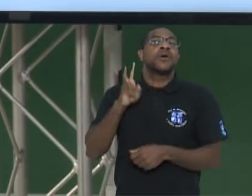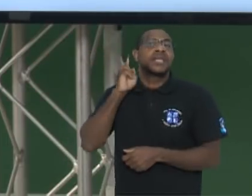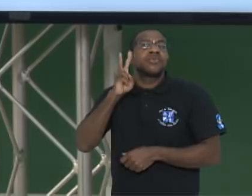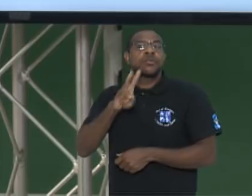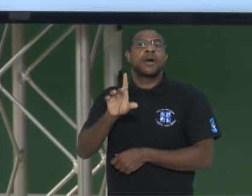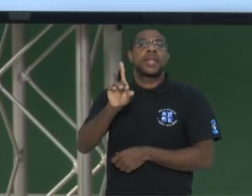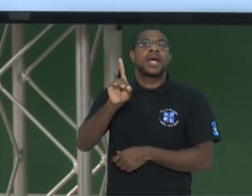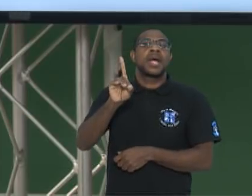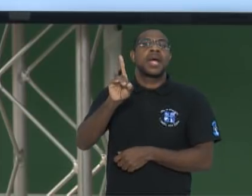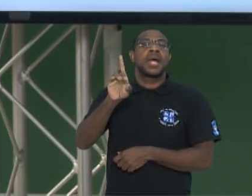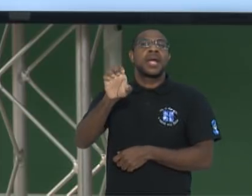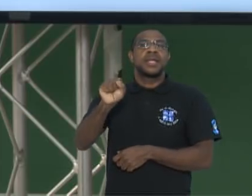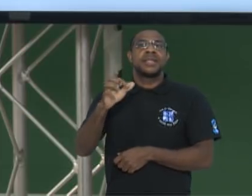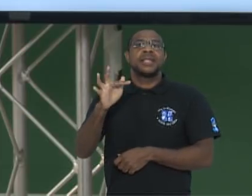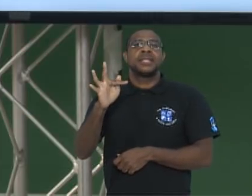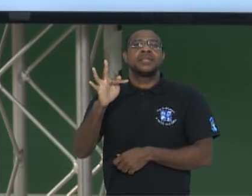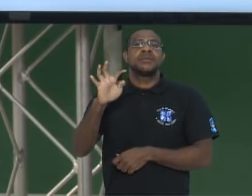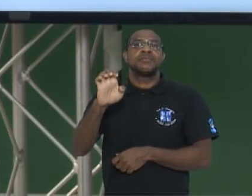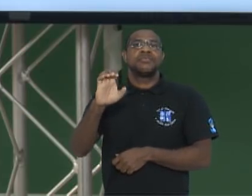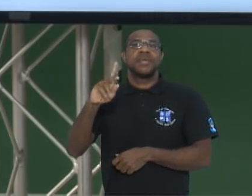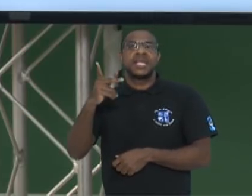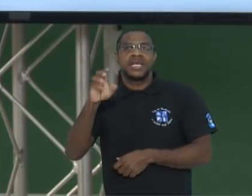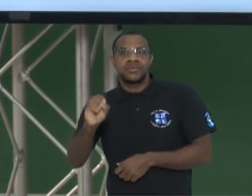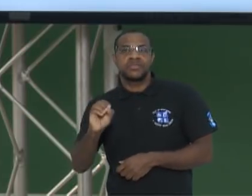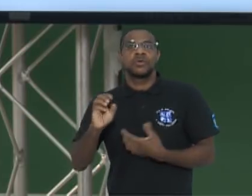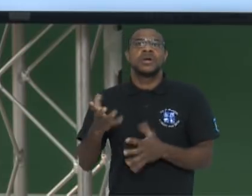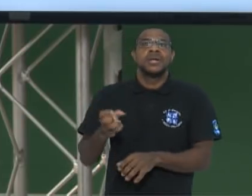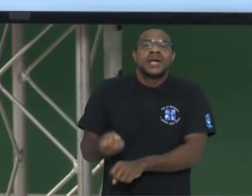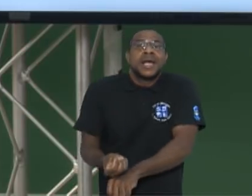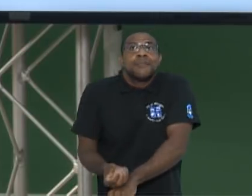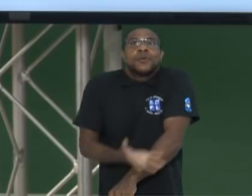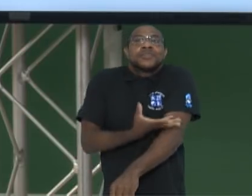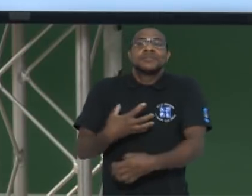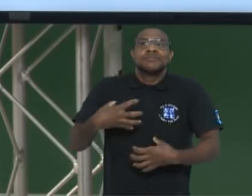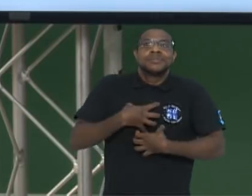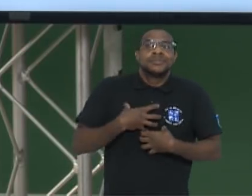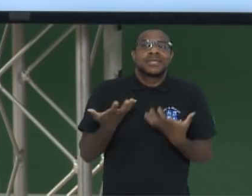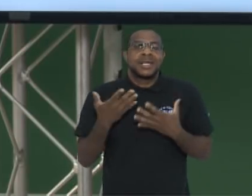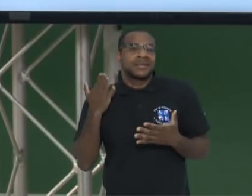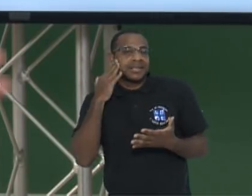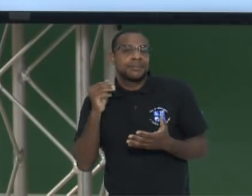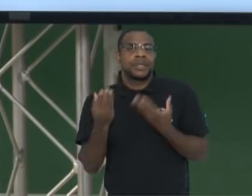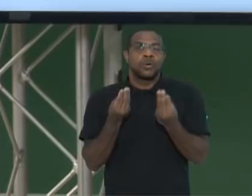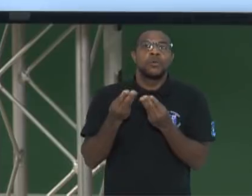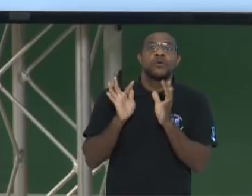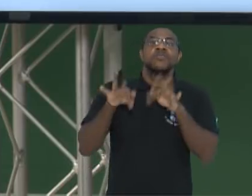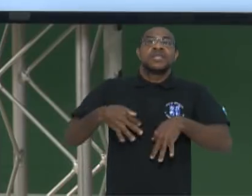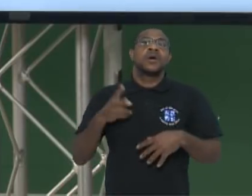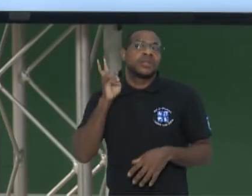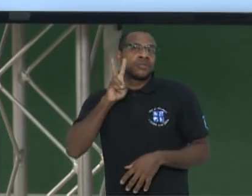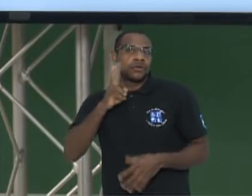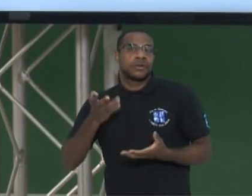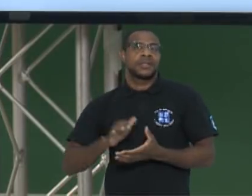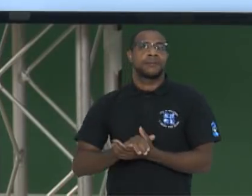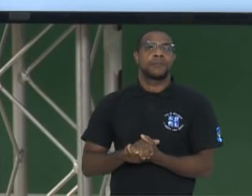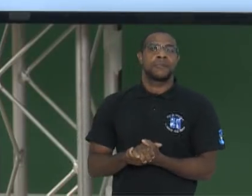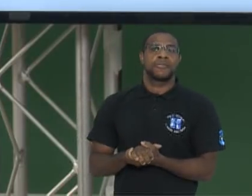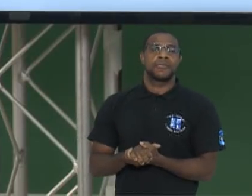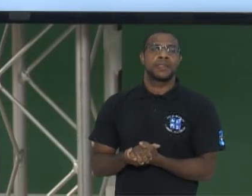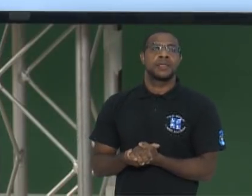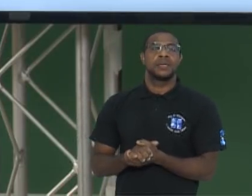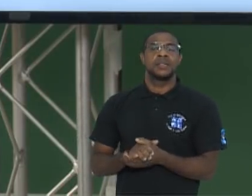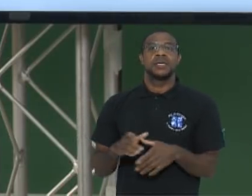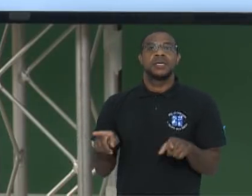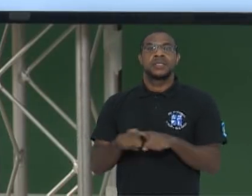desse conflito, dessa situação de maior emoção ou maior tensão, que nós chamamos de clímax. Né? Então, a gente vai rever um pouquinho disso e